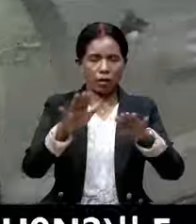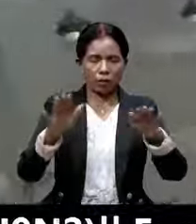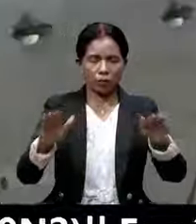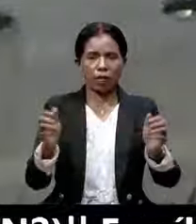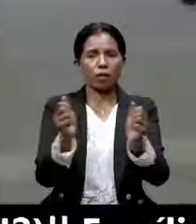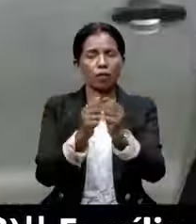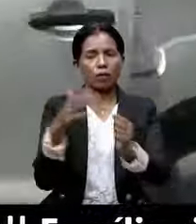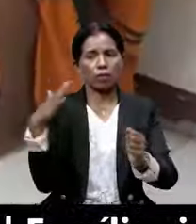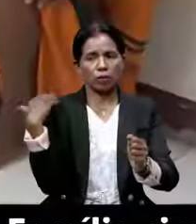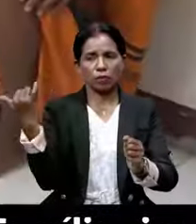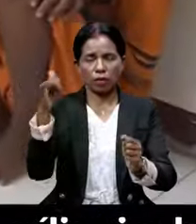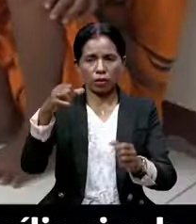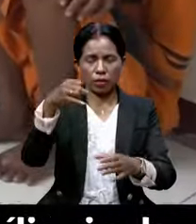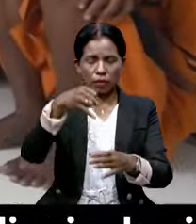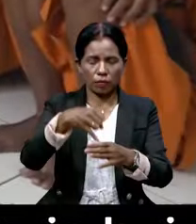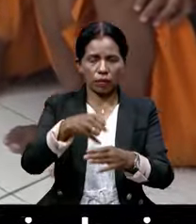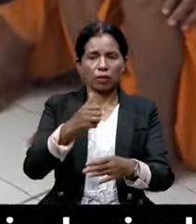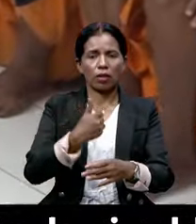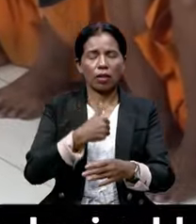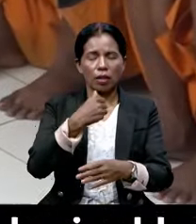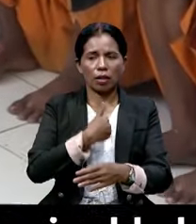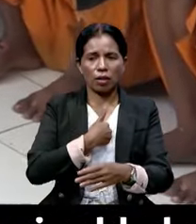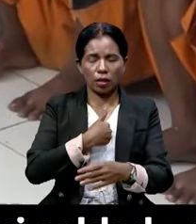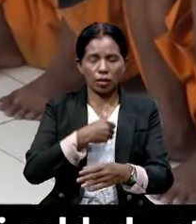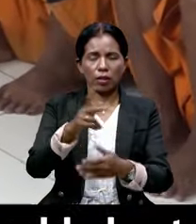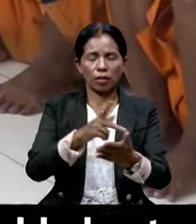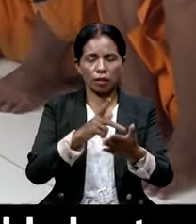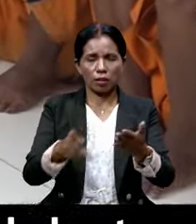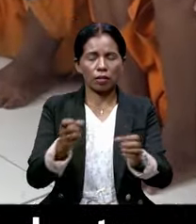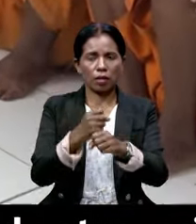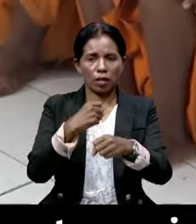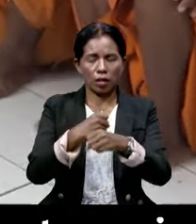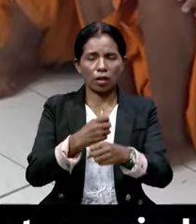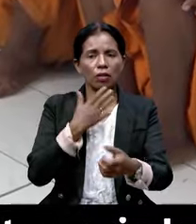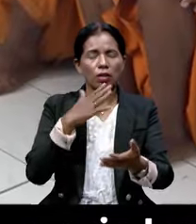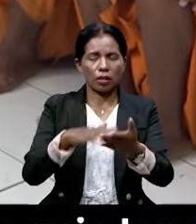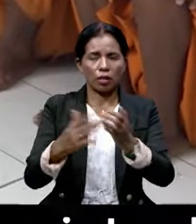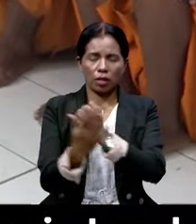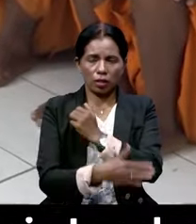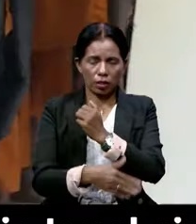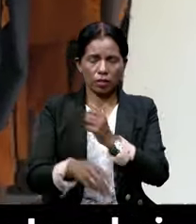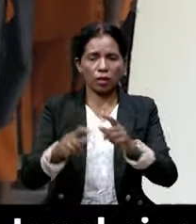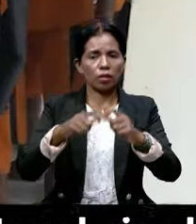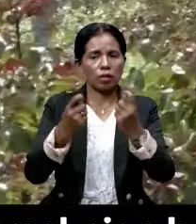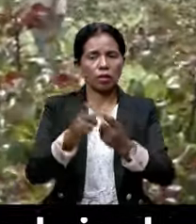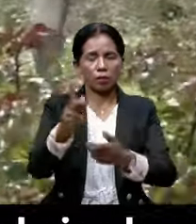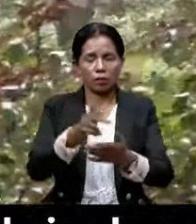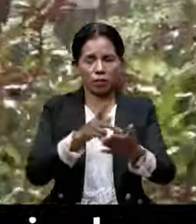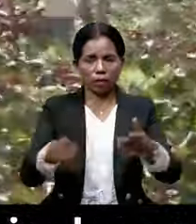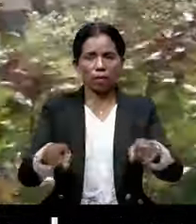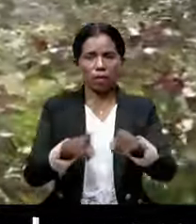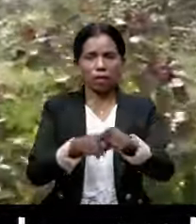ensai sira balung envolve an ia krimi balung o di kria instabilidade ia na Saunian. O tipo crime oi-oin, anesan